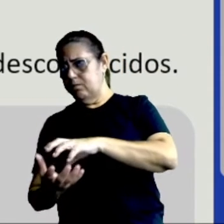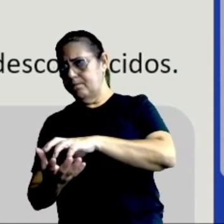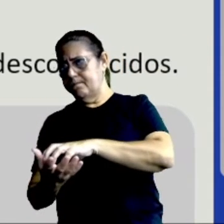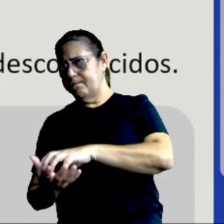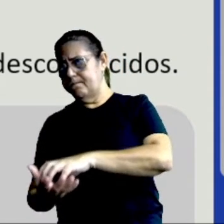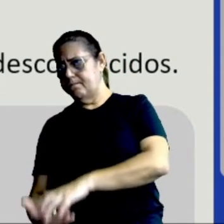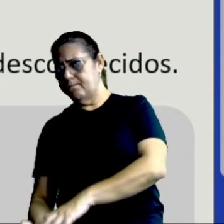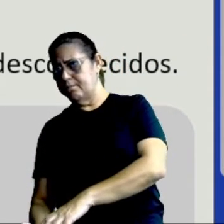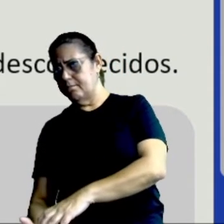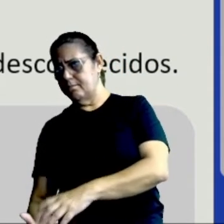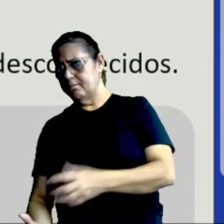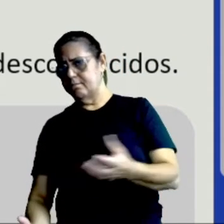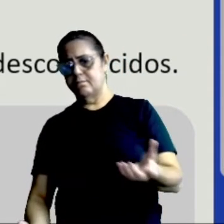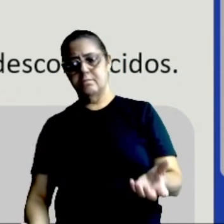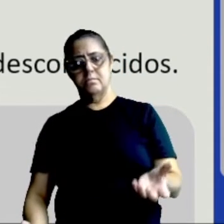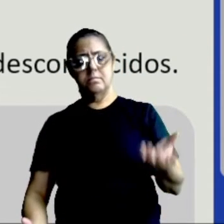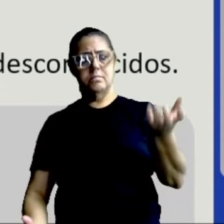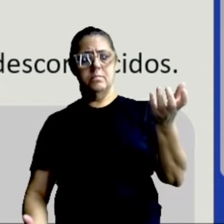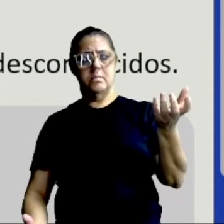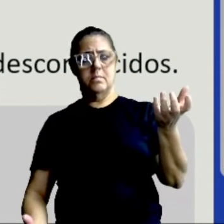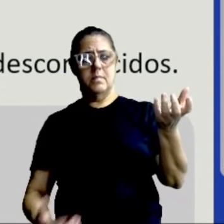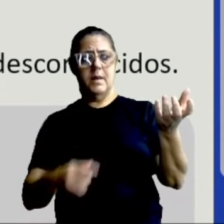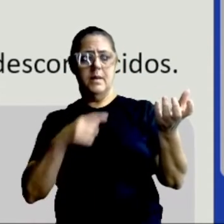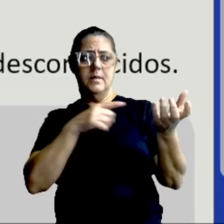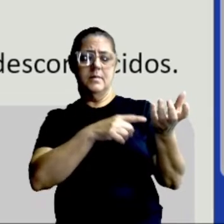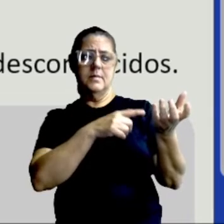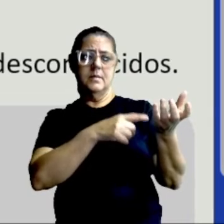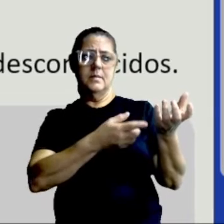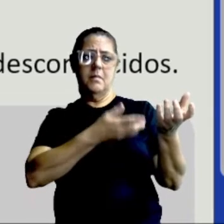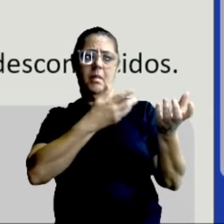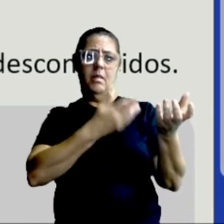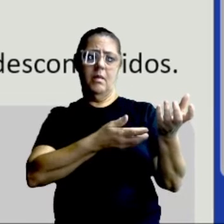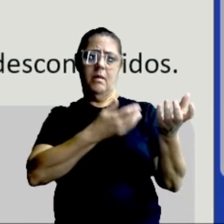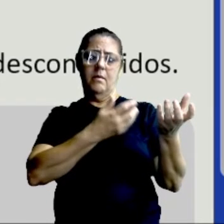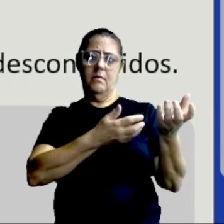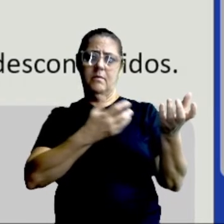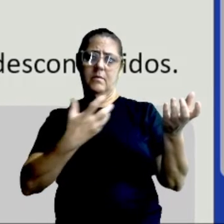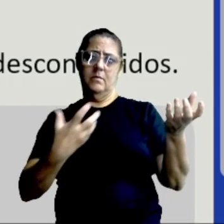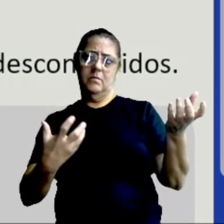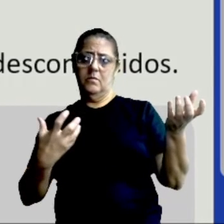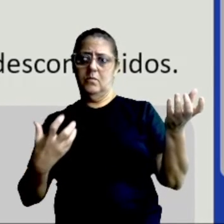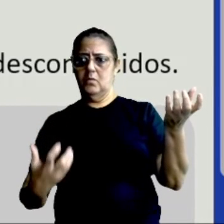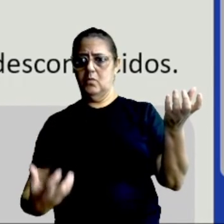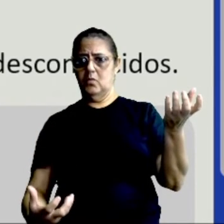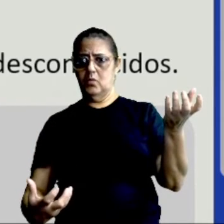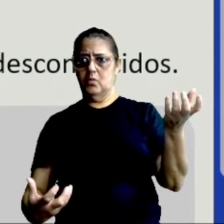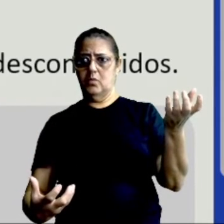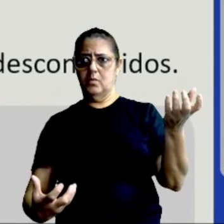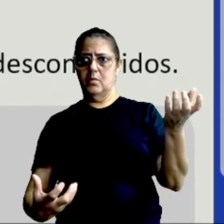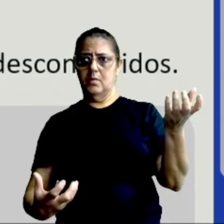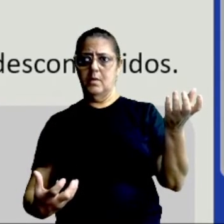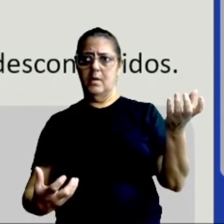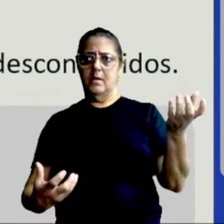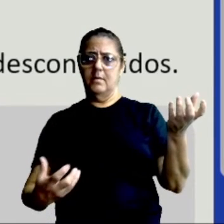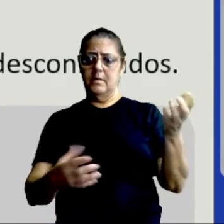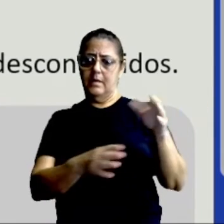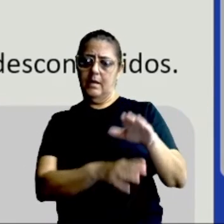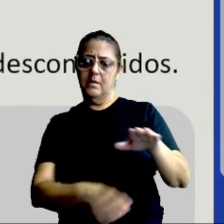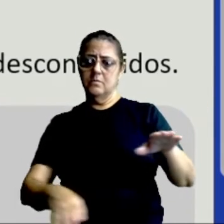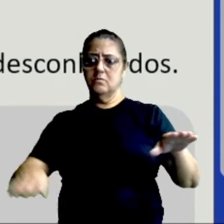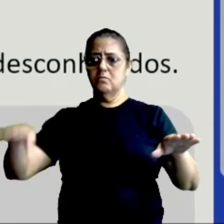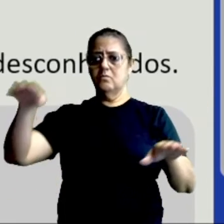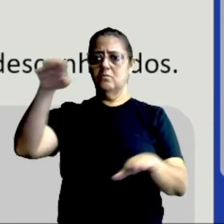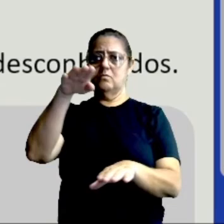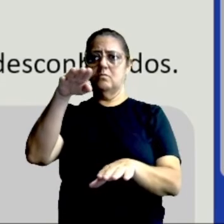esse, tá? Se esse daqui está mais baixo, significa que a balança não está equilibrada. Ela está